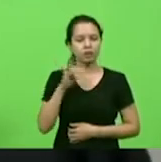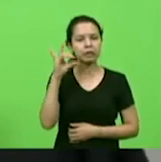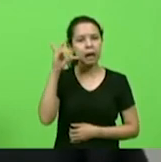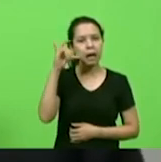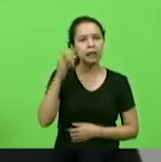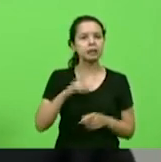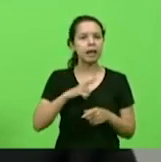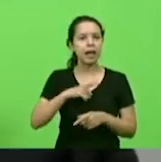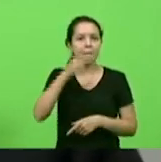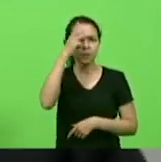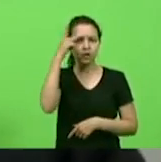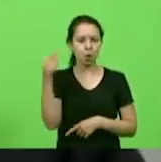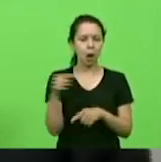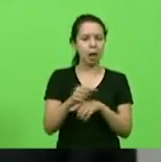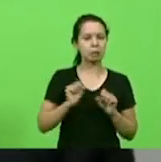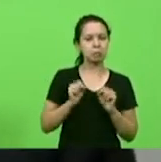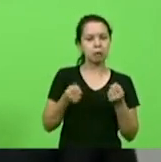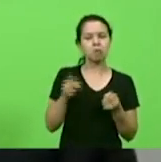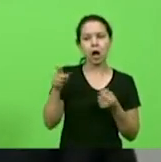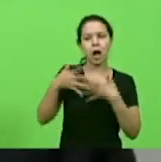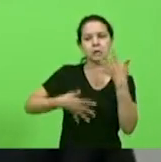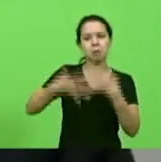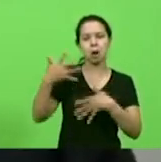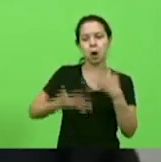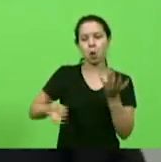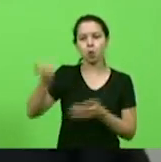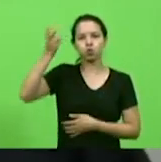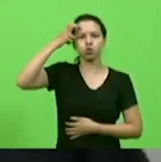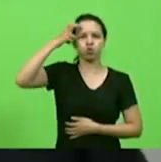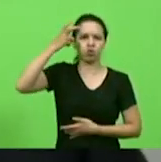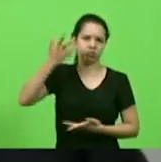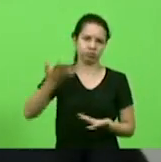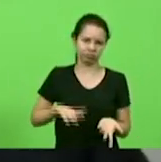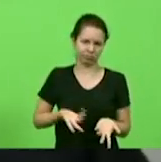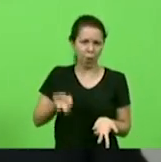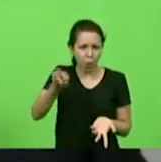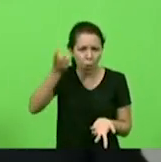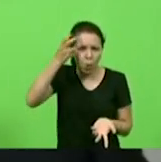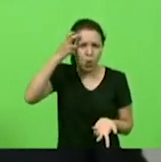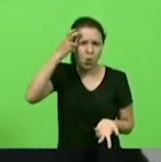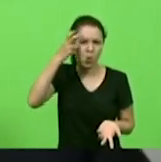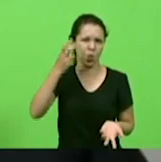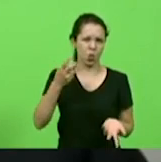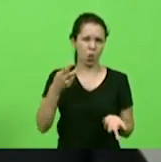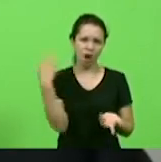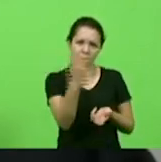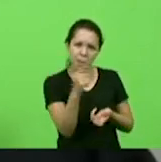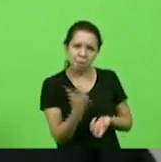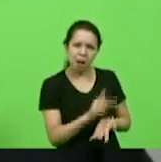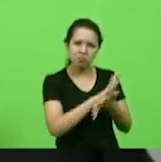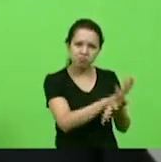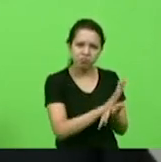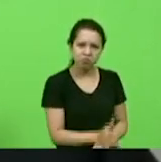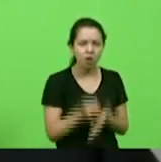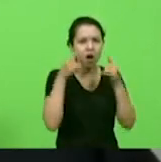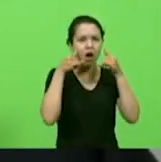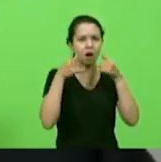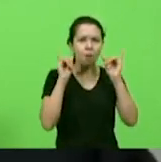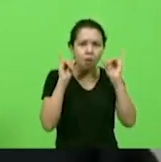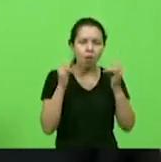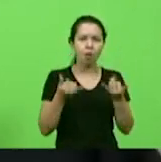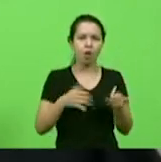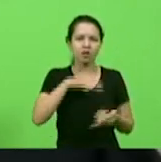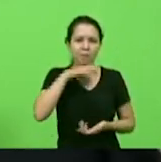O deputado Márcio Machado fez um pronunciamento para pedir apoio dos demais parlamentares a três projetos de lei